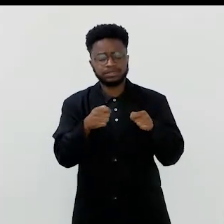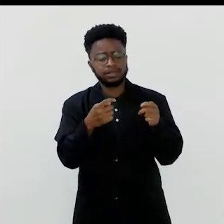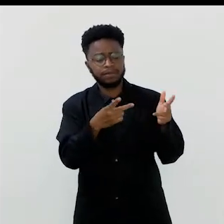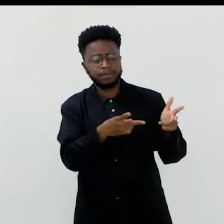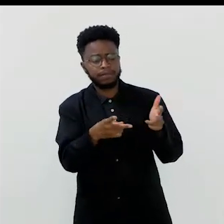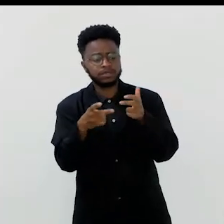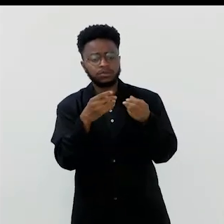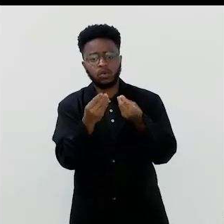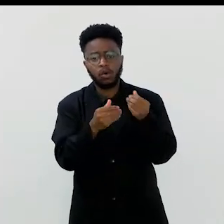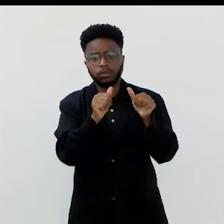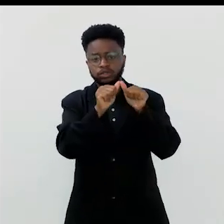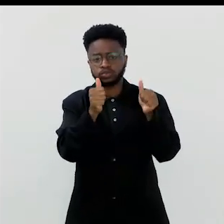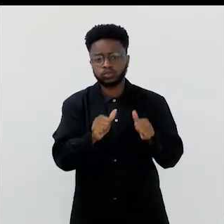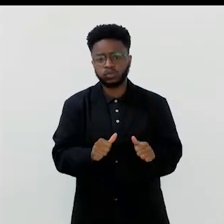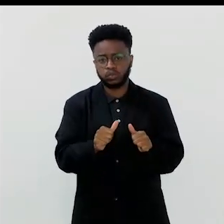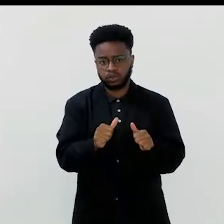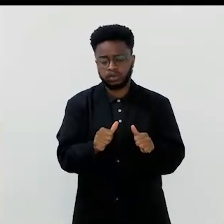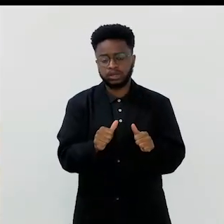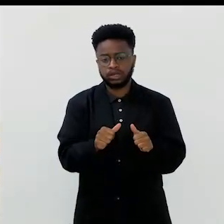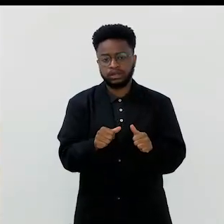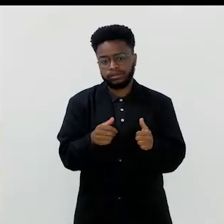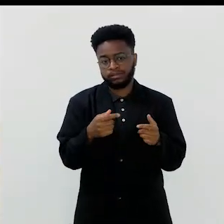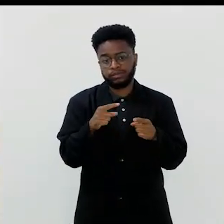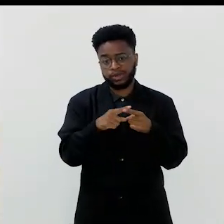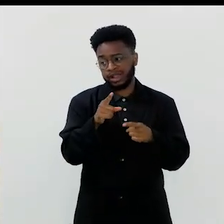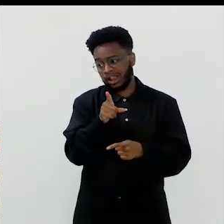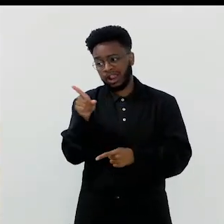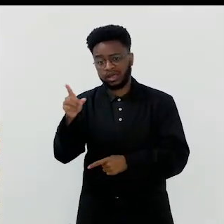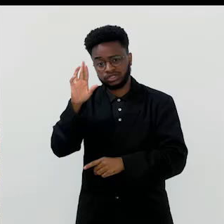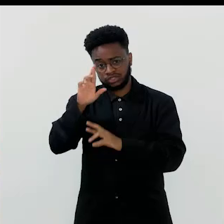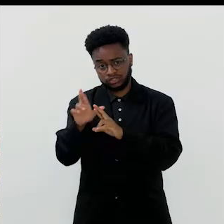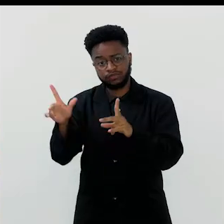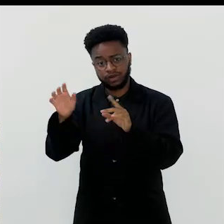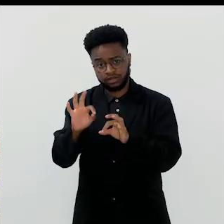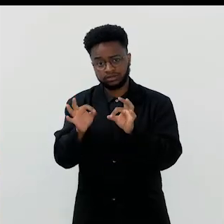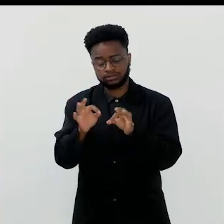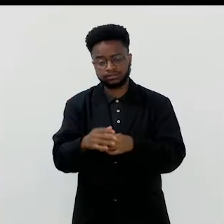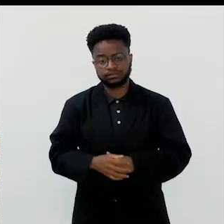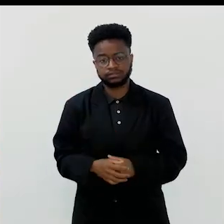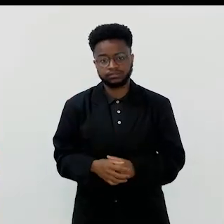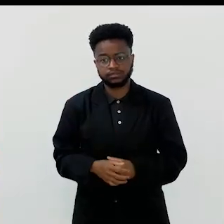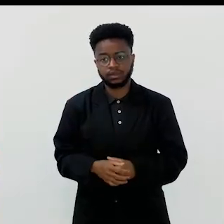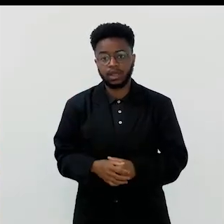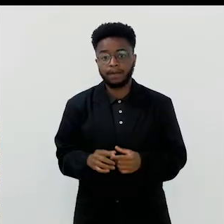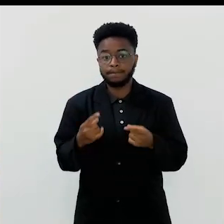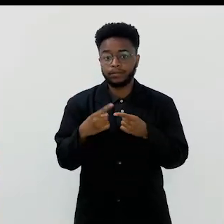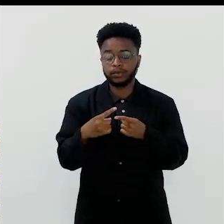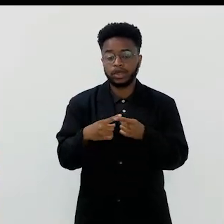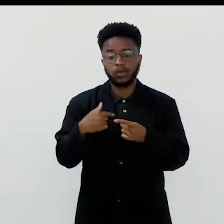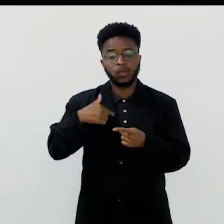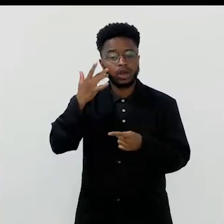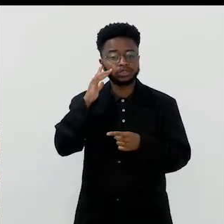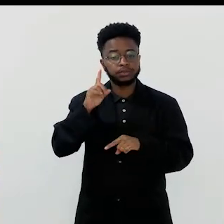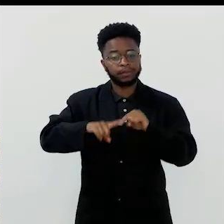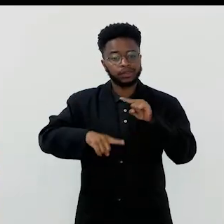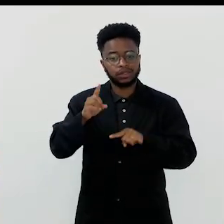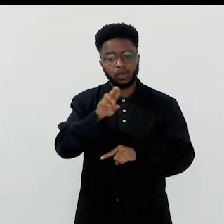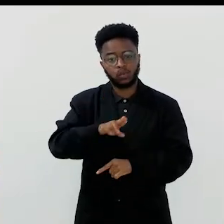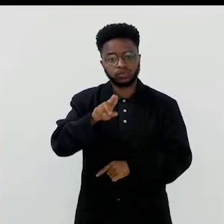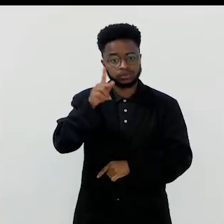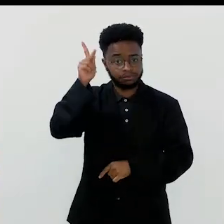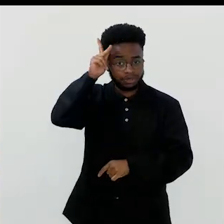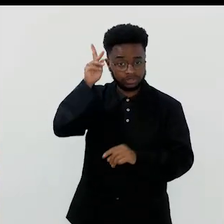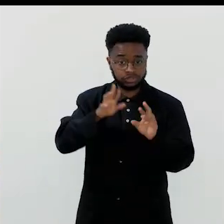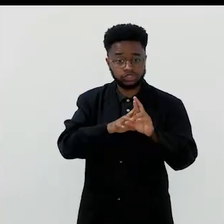né? De você olhar e ver a escultura tridimensional, lá é diferente, está de frente, né? Eu acho que até os